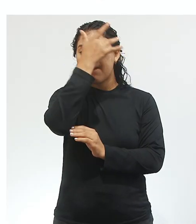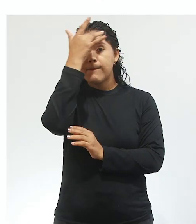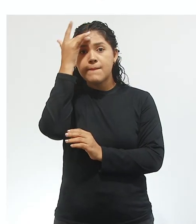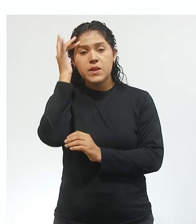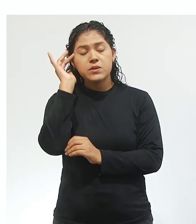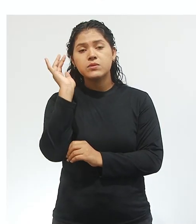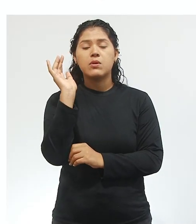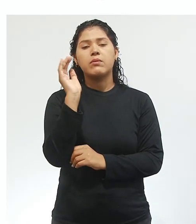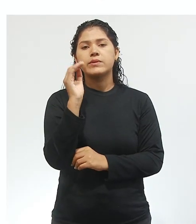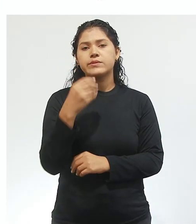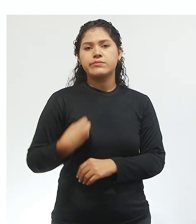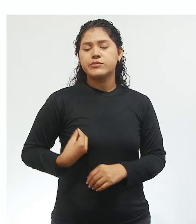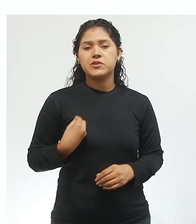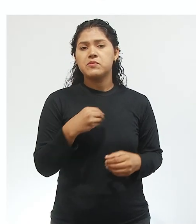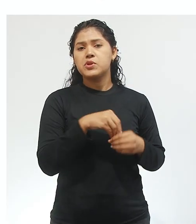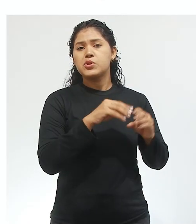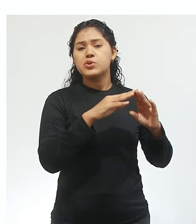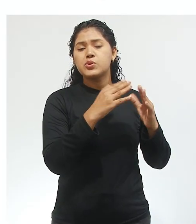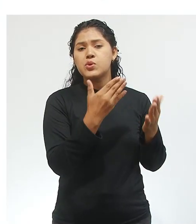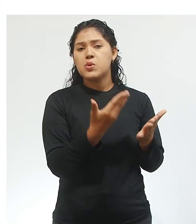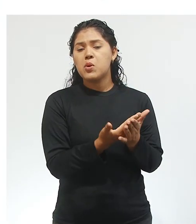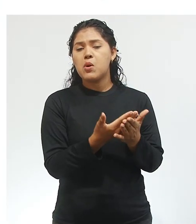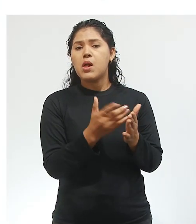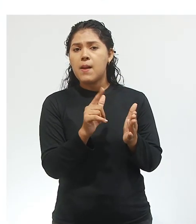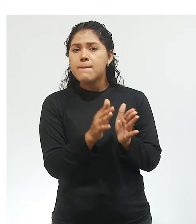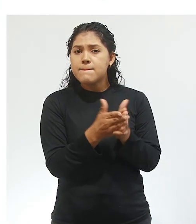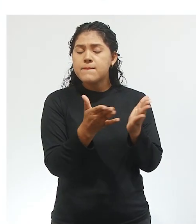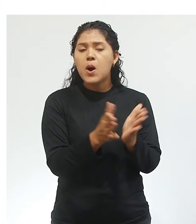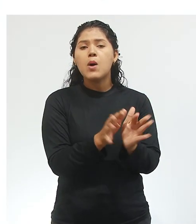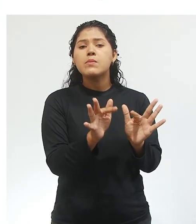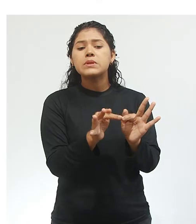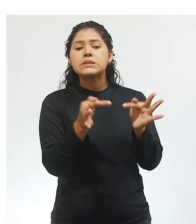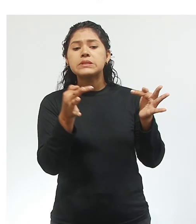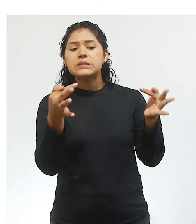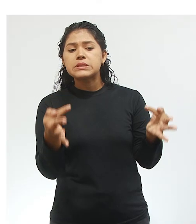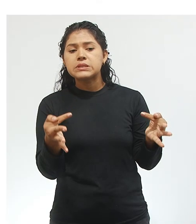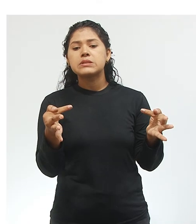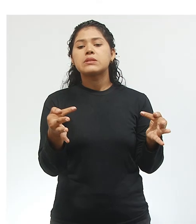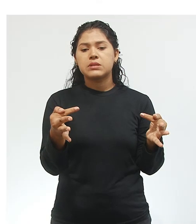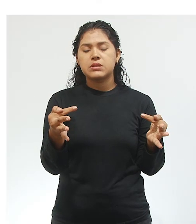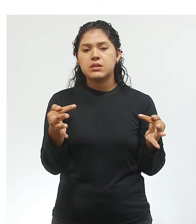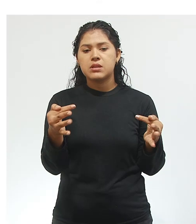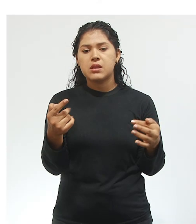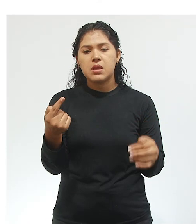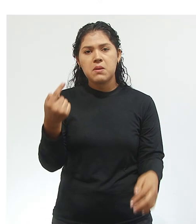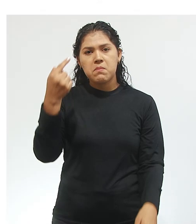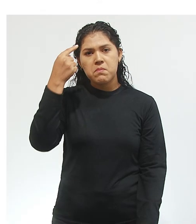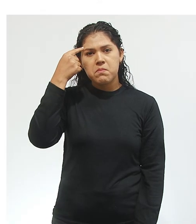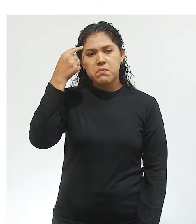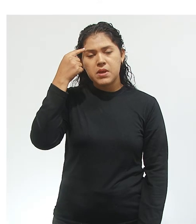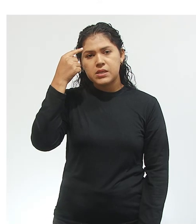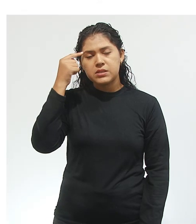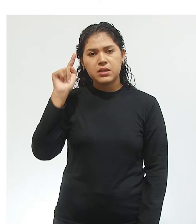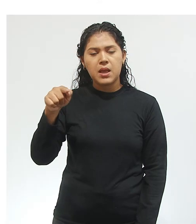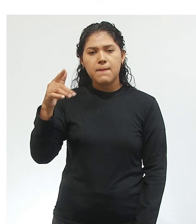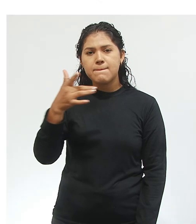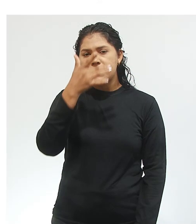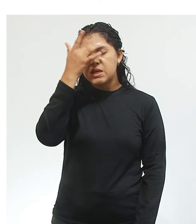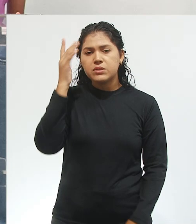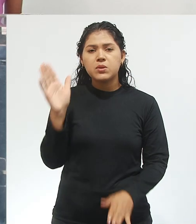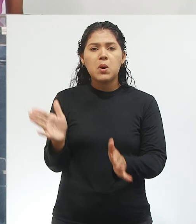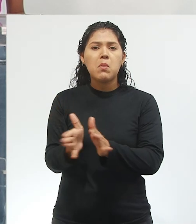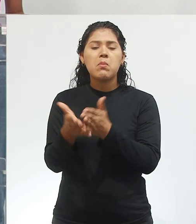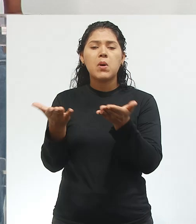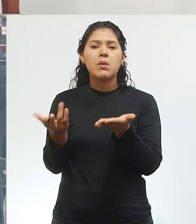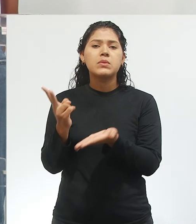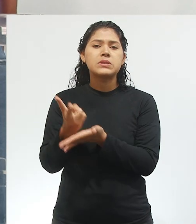grupos étnicos socialmente discriminados tenham desempenho escolar baixo.